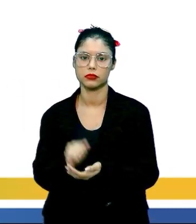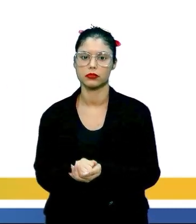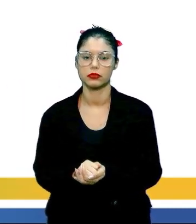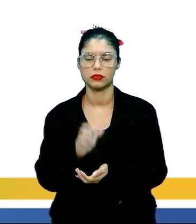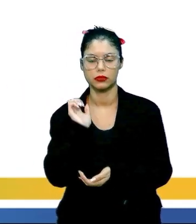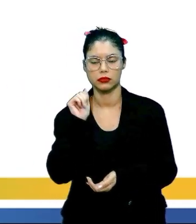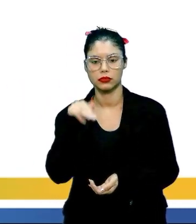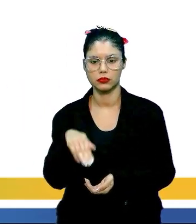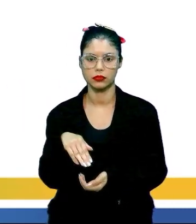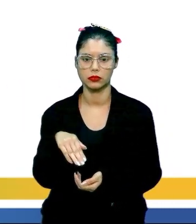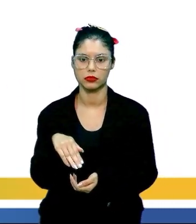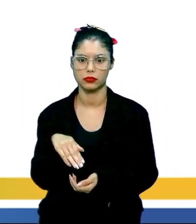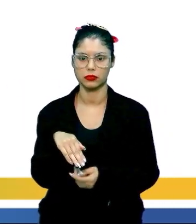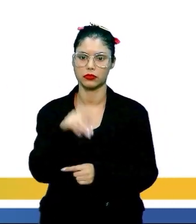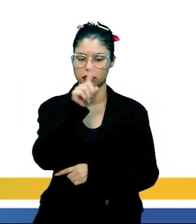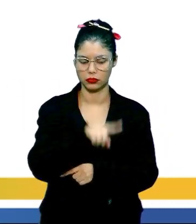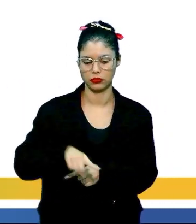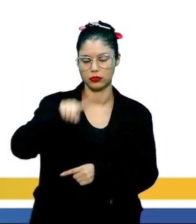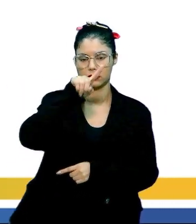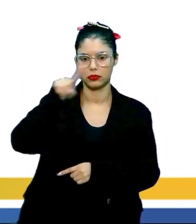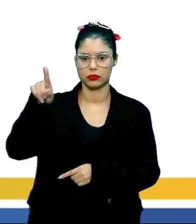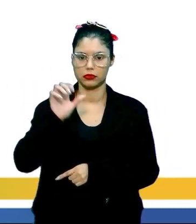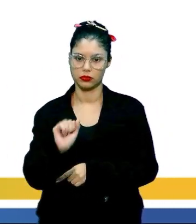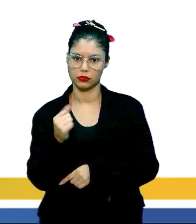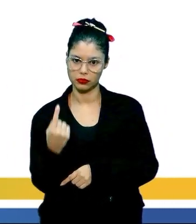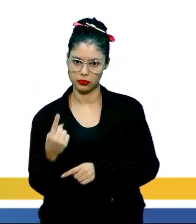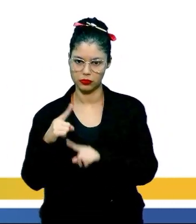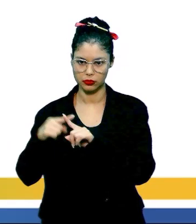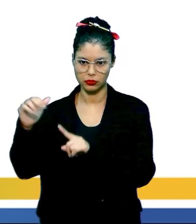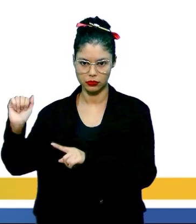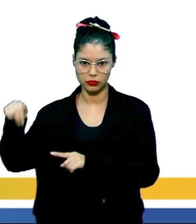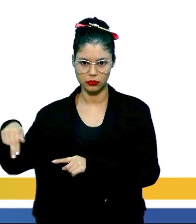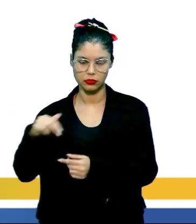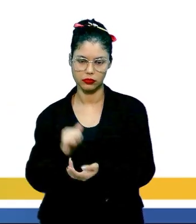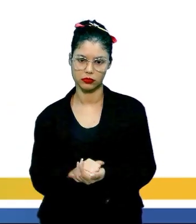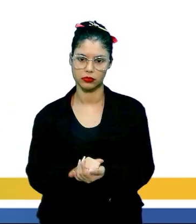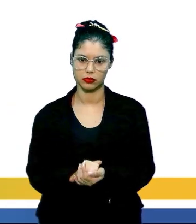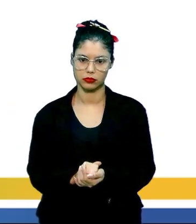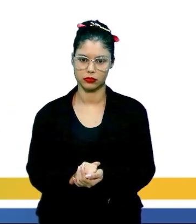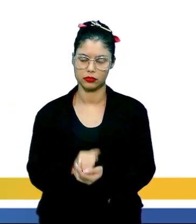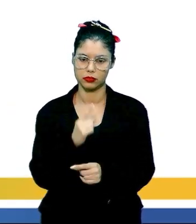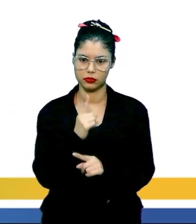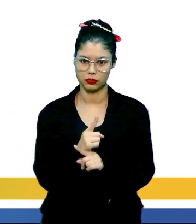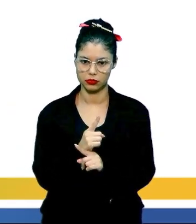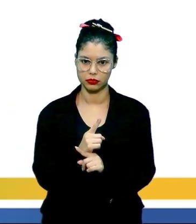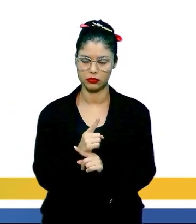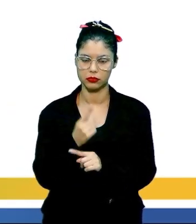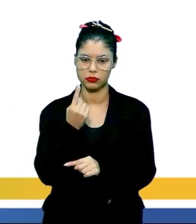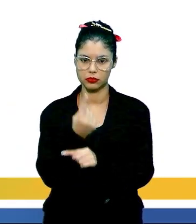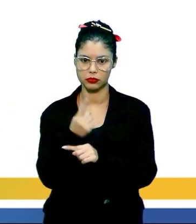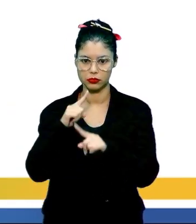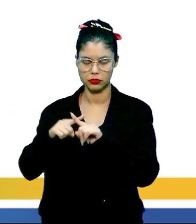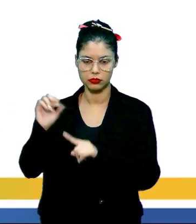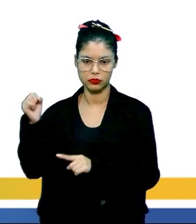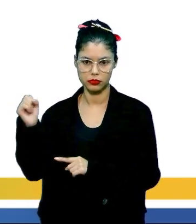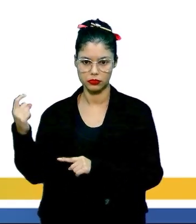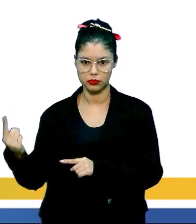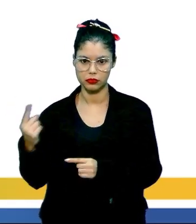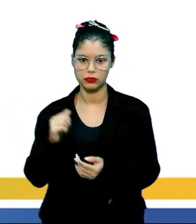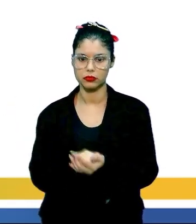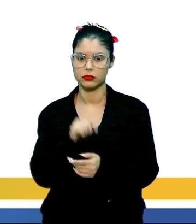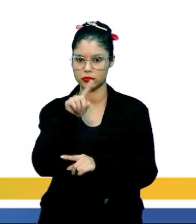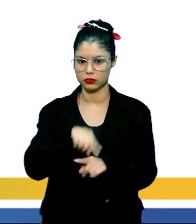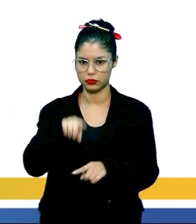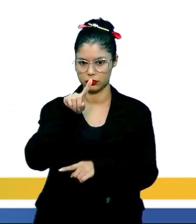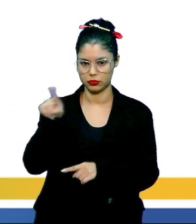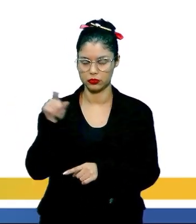termo médio é a raiz quadrada desses extremos. O primeiro vezes o último dá 81. Raiz quadrada de 81